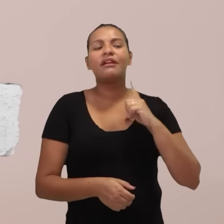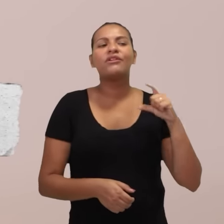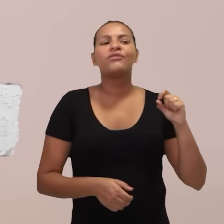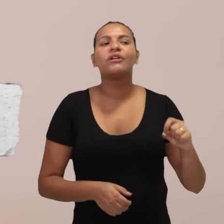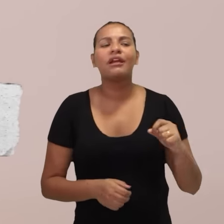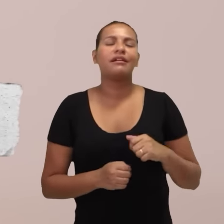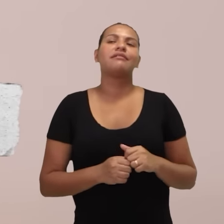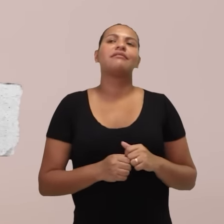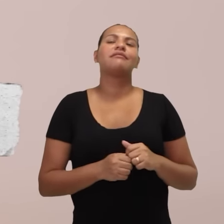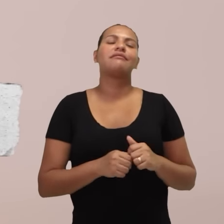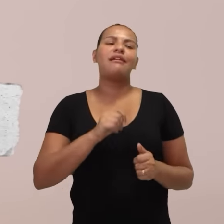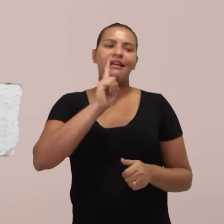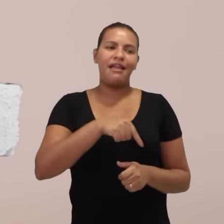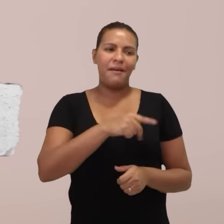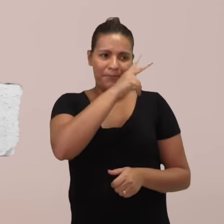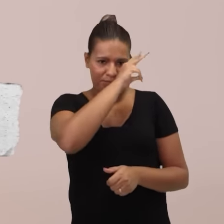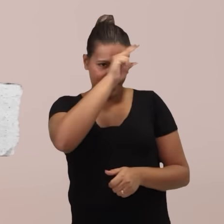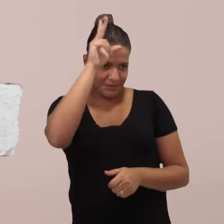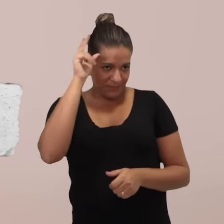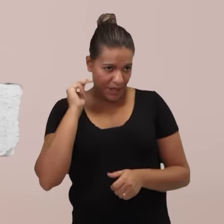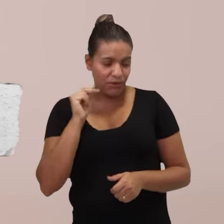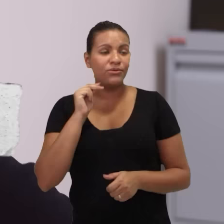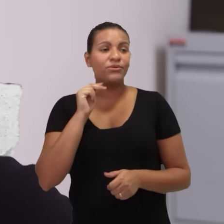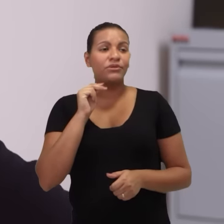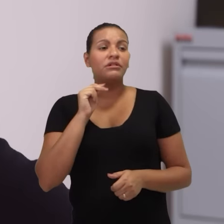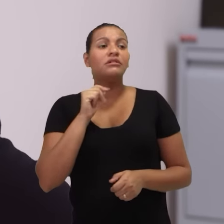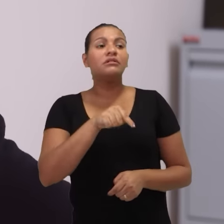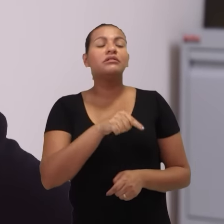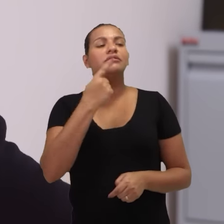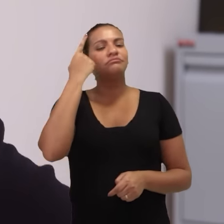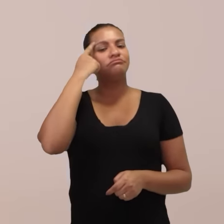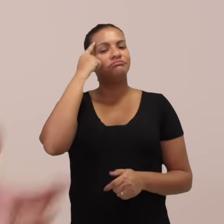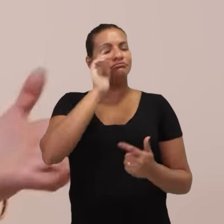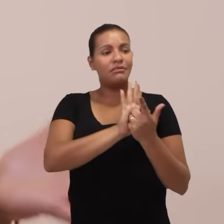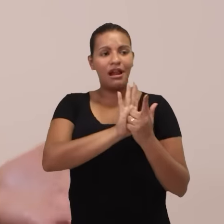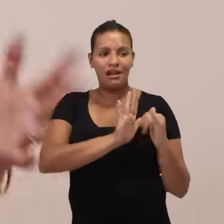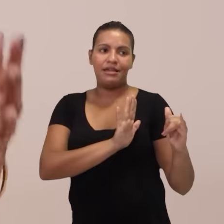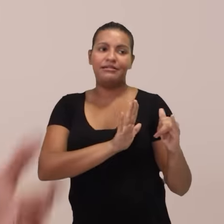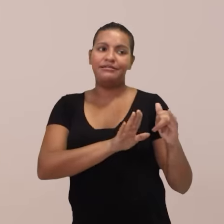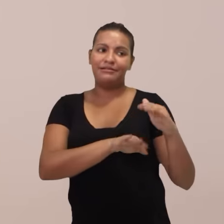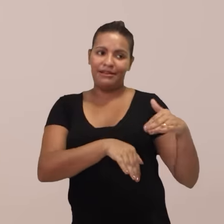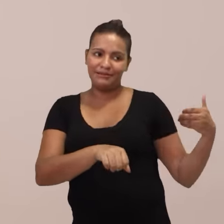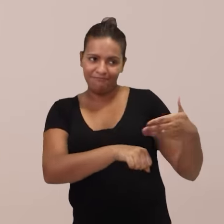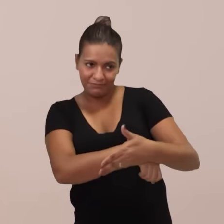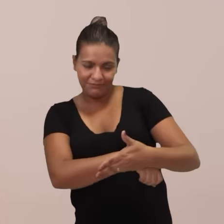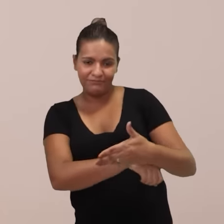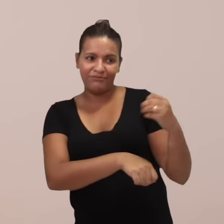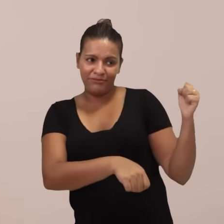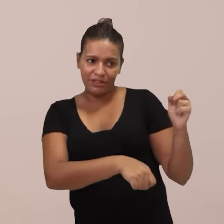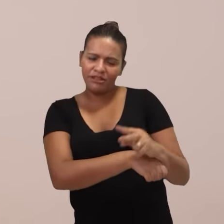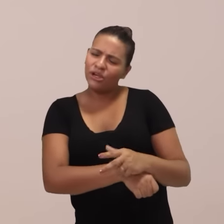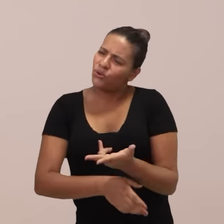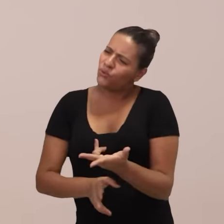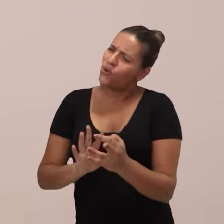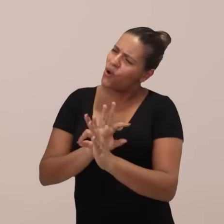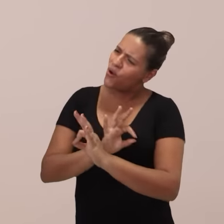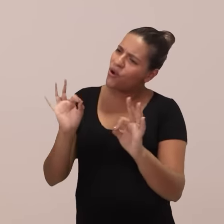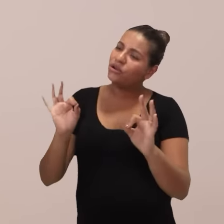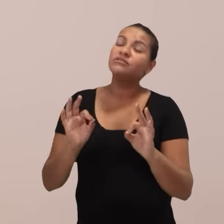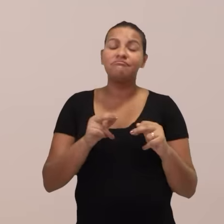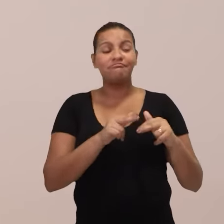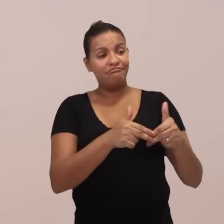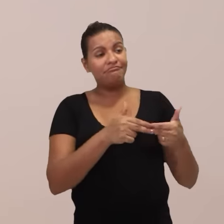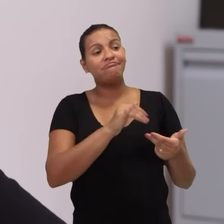uma lei para que ela virasse realmente uma política pública, né? Maravilhoso. Então, e os critérios já estão pré-estabelecidos na